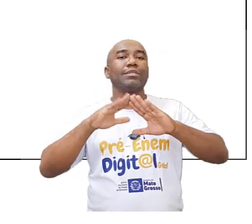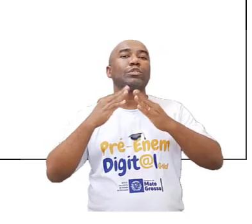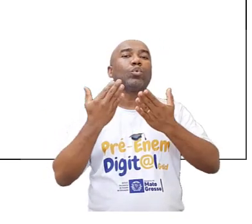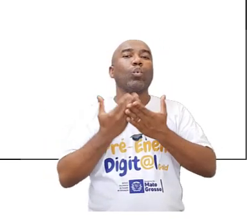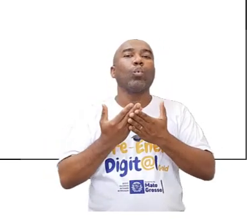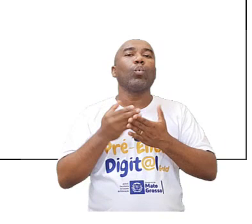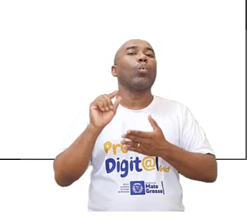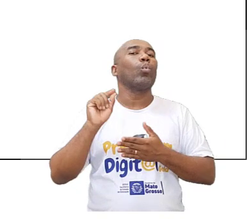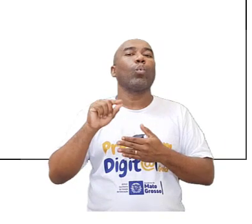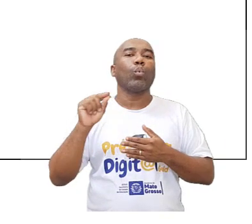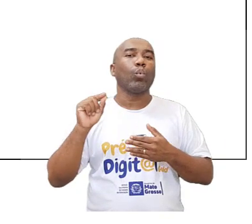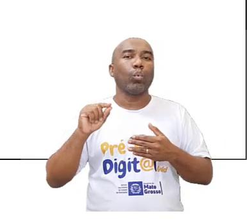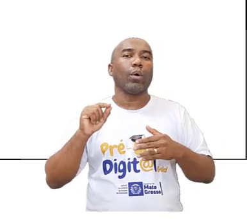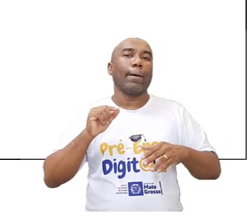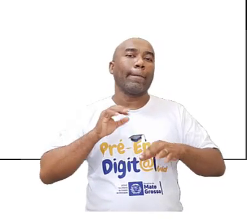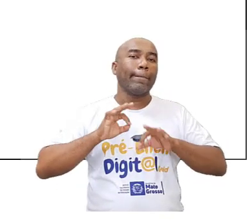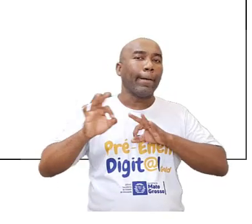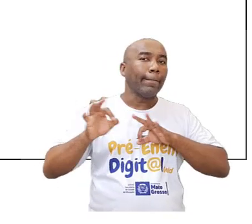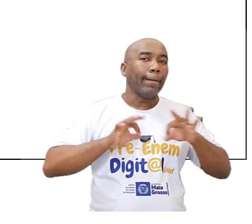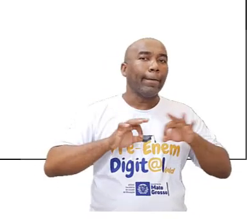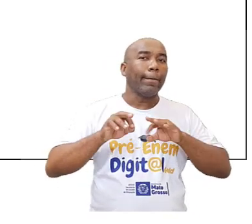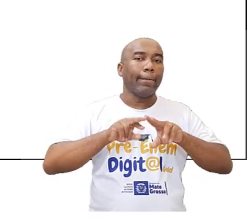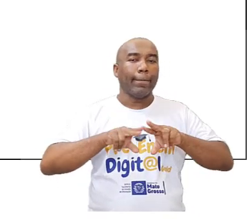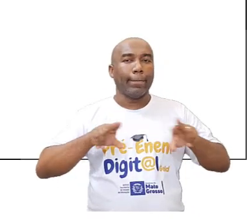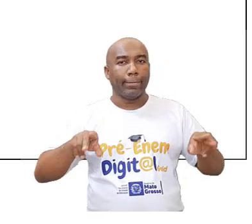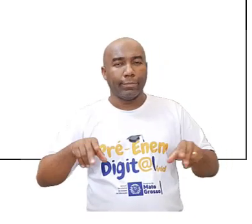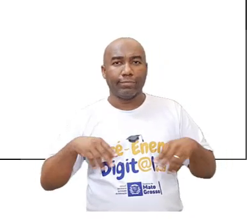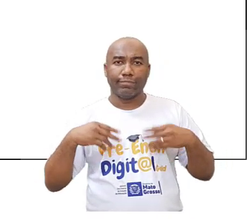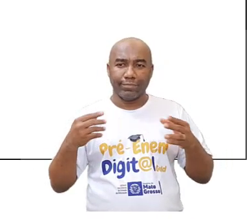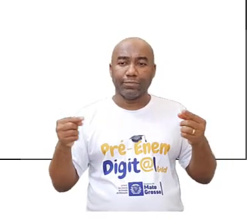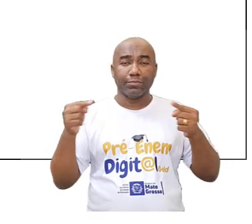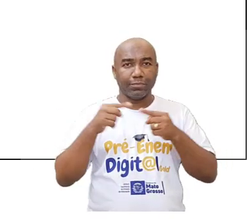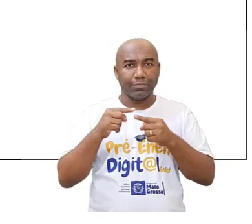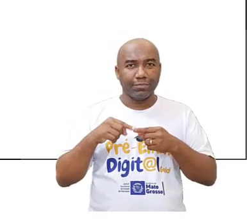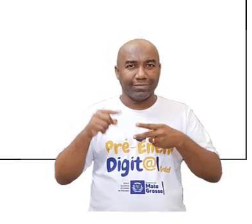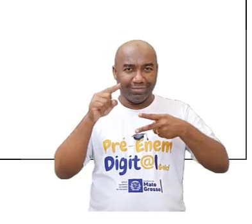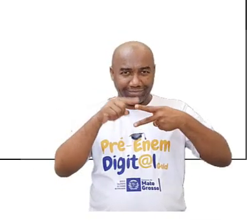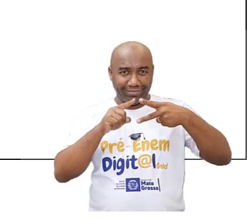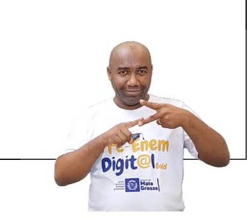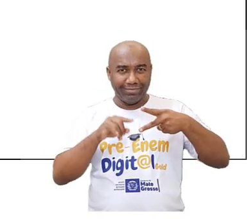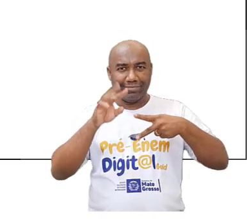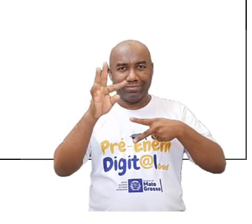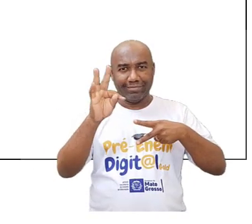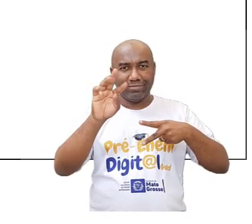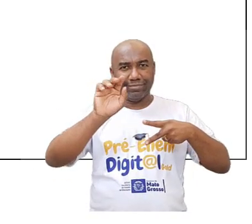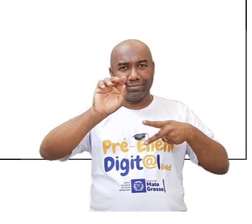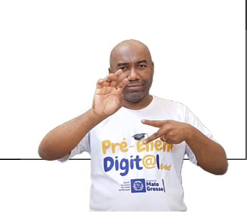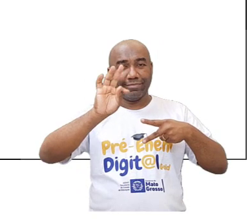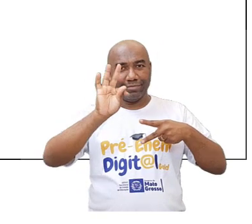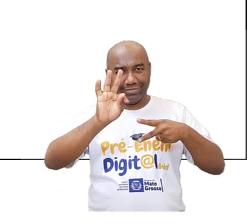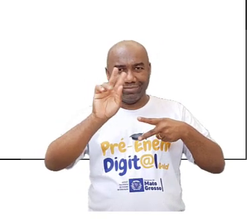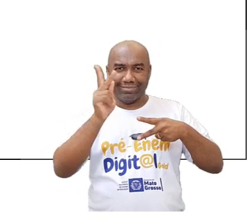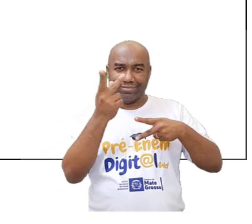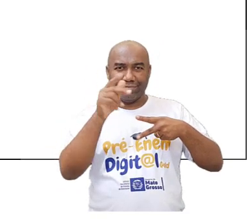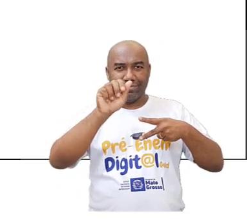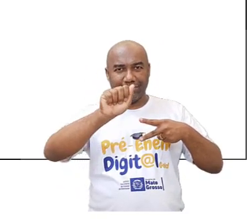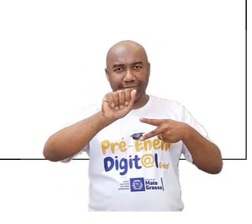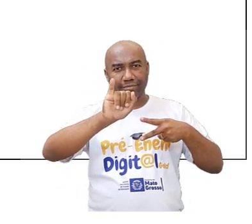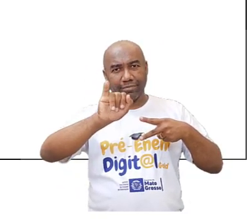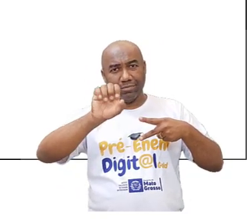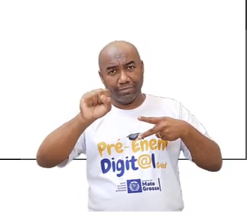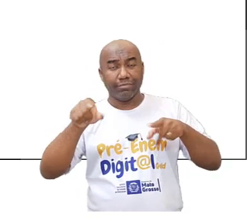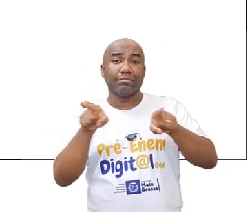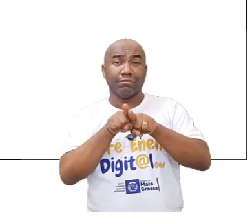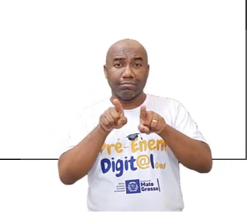escola promova. Percebeu? Uma dica, olha, tanto a Thaís como a Isabela, elas